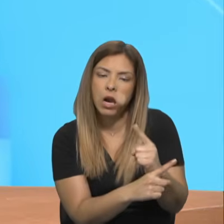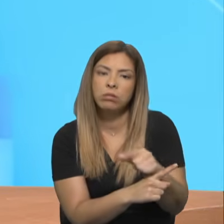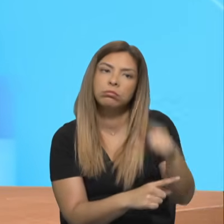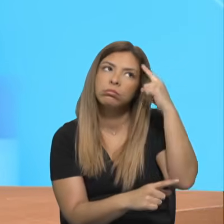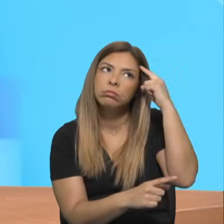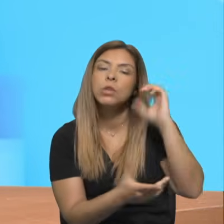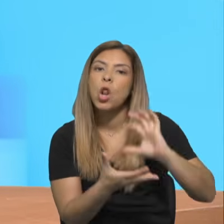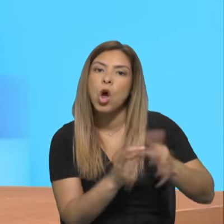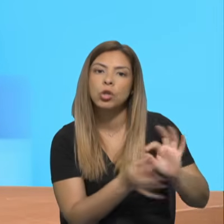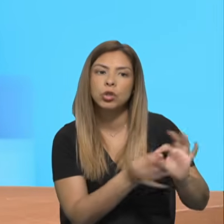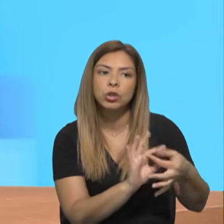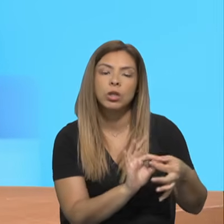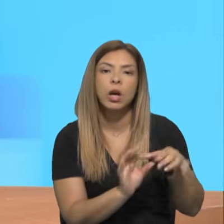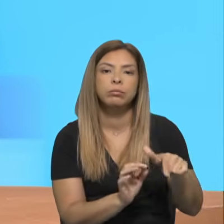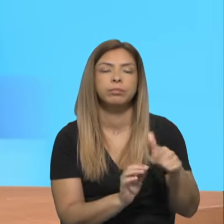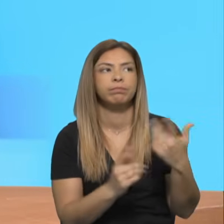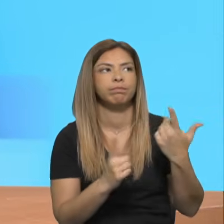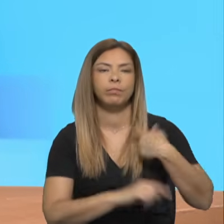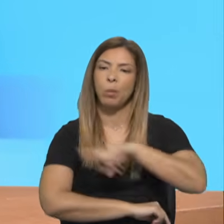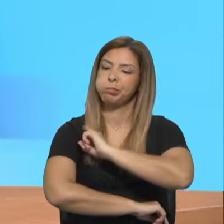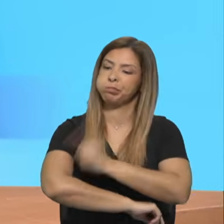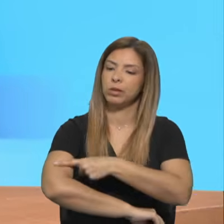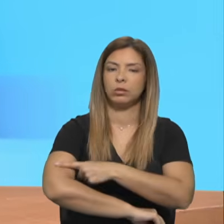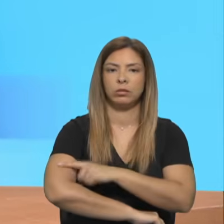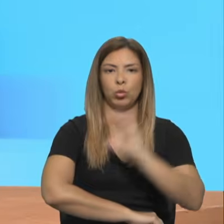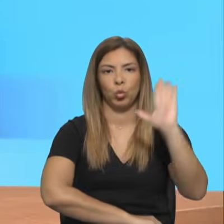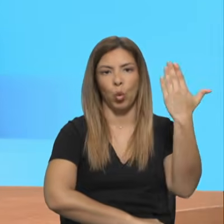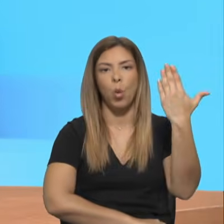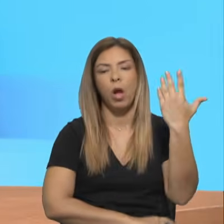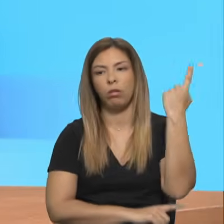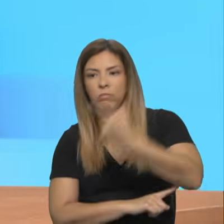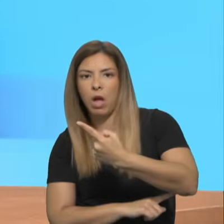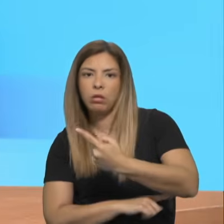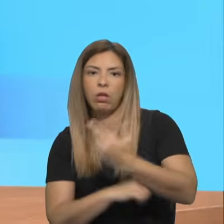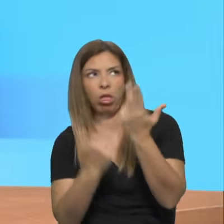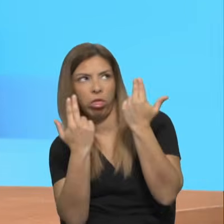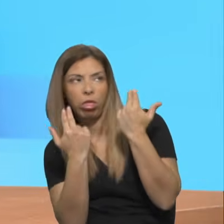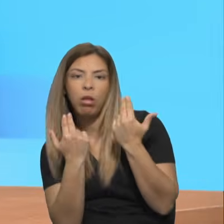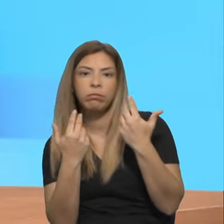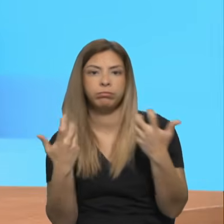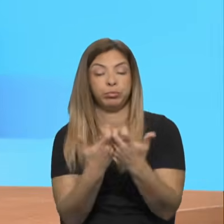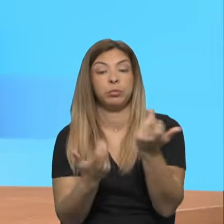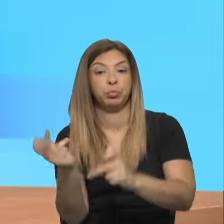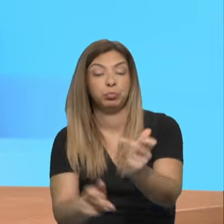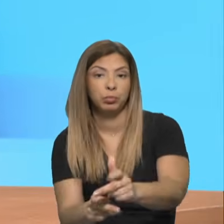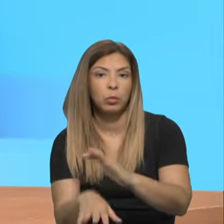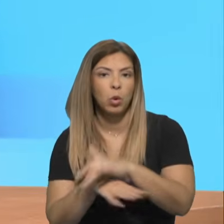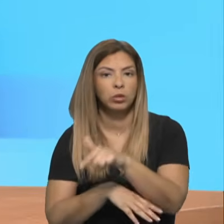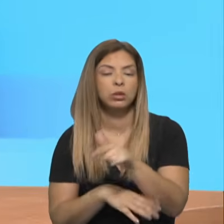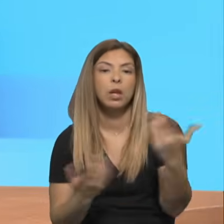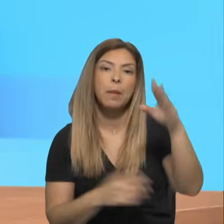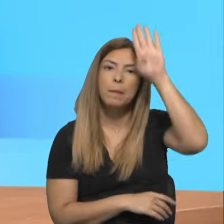dos impérios, da lei do mais forte, e é contra isso que temos de reagir, é contra isso que tem reagido o Papa de uma